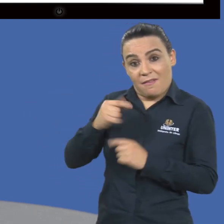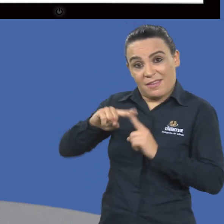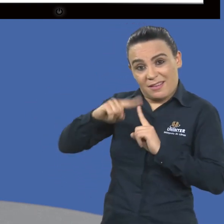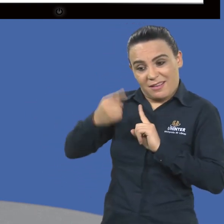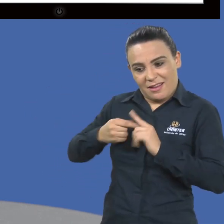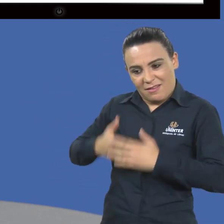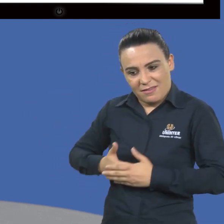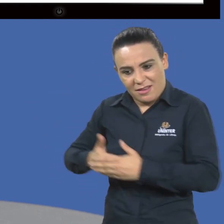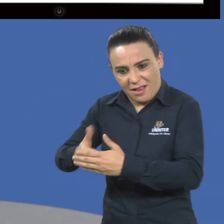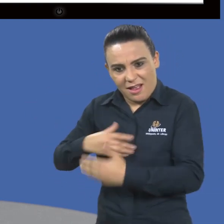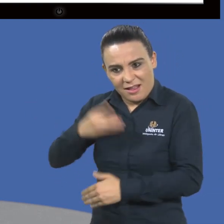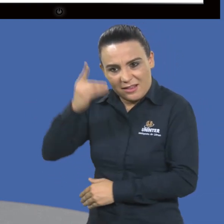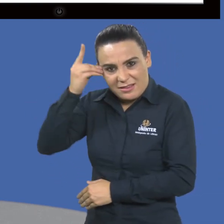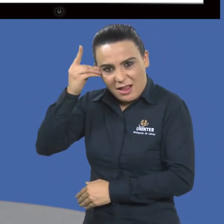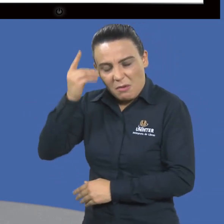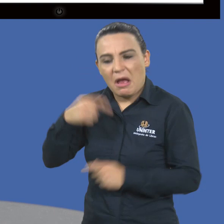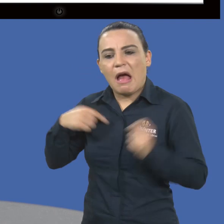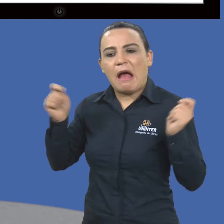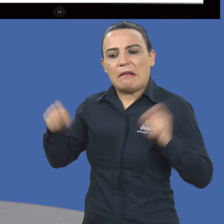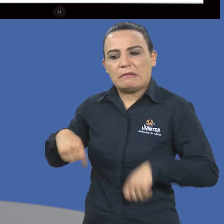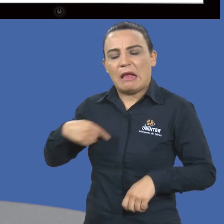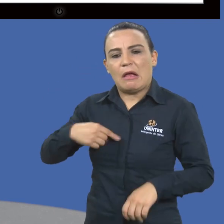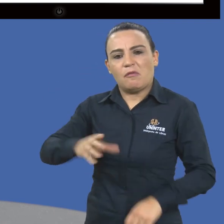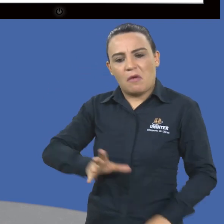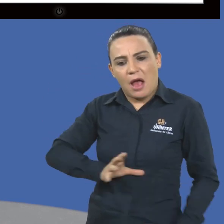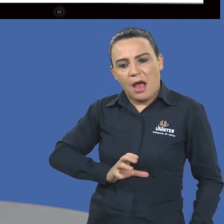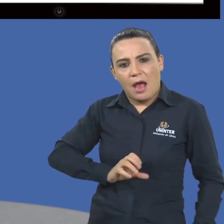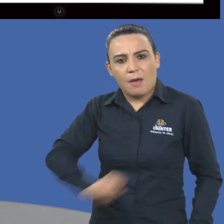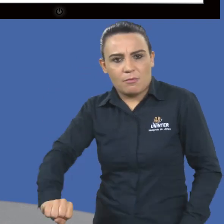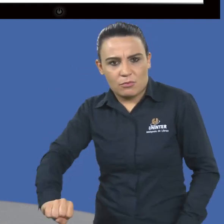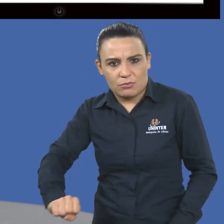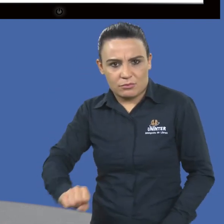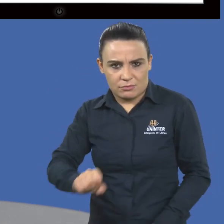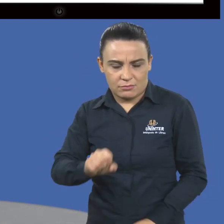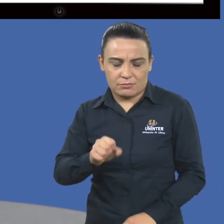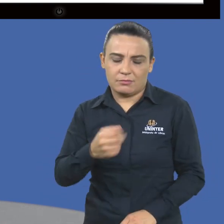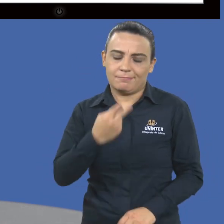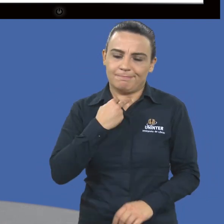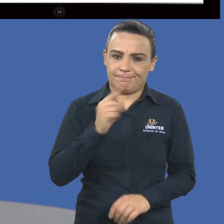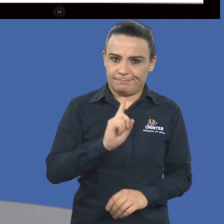vezes, questionam em relação a isso.